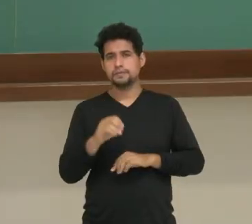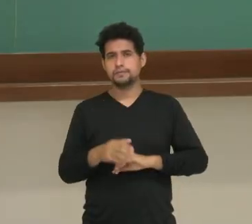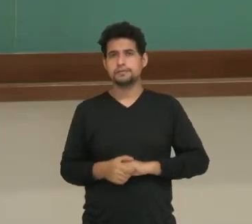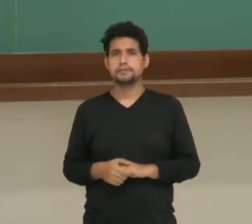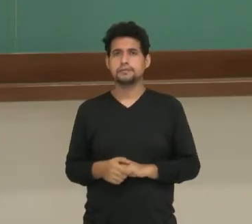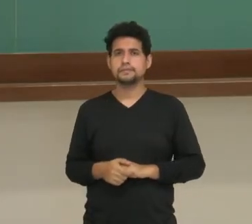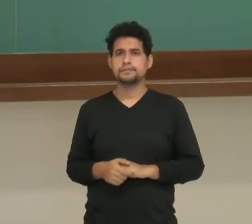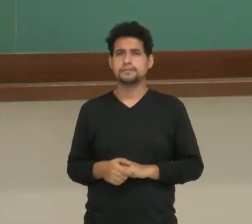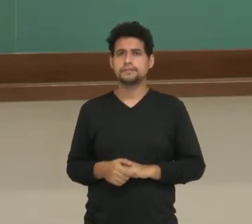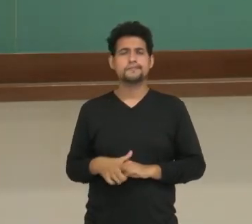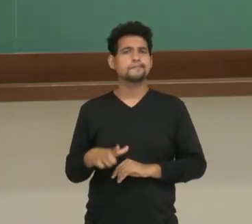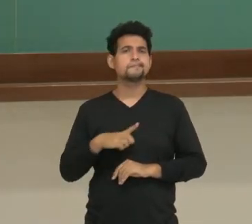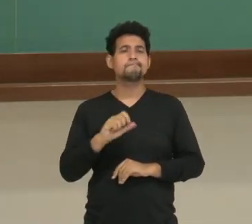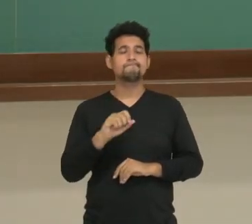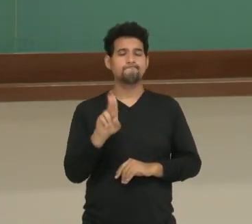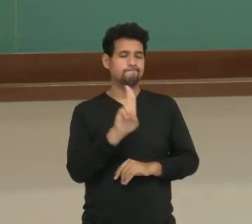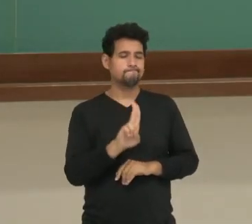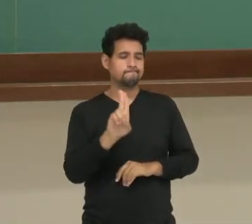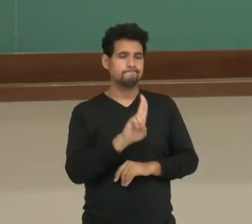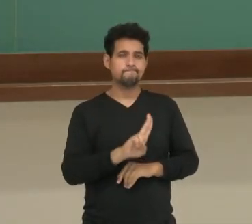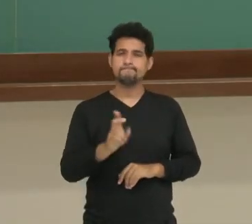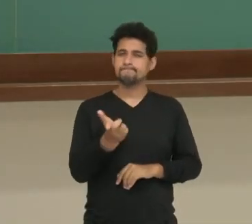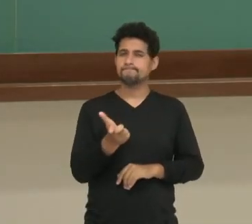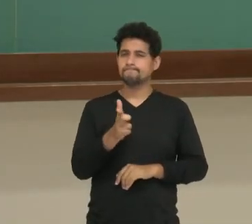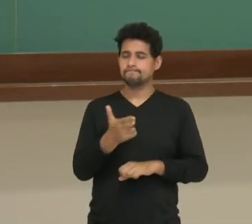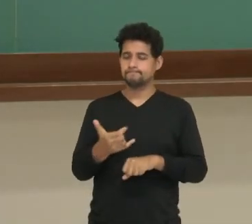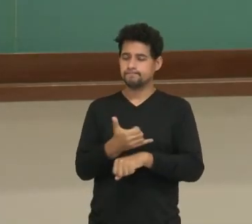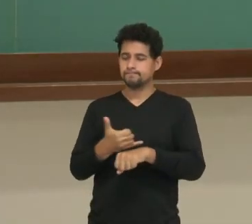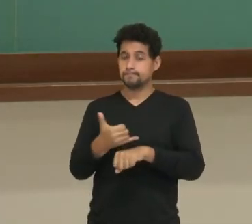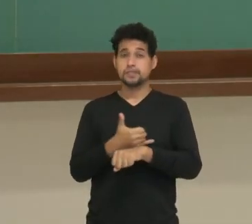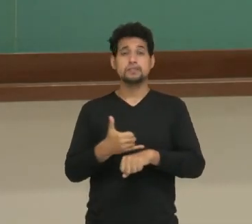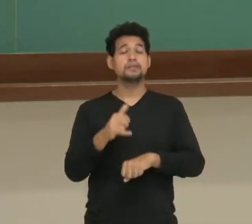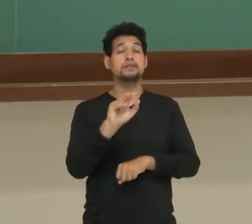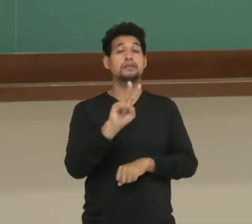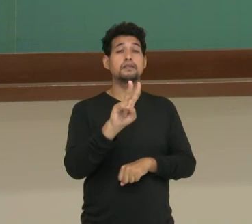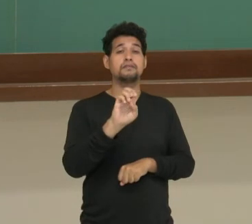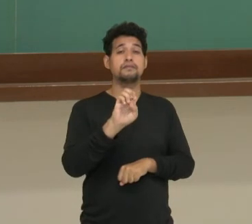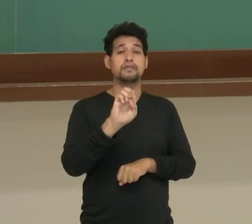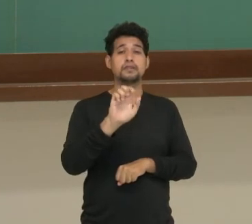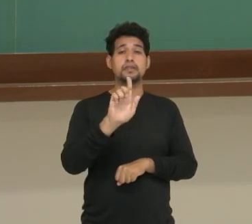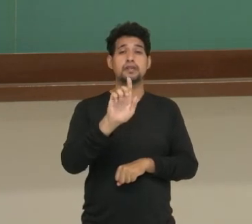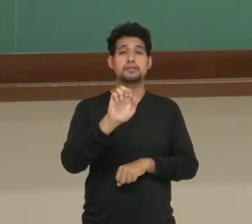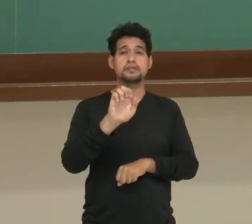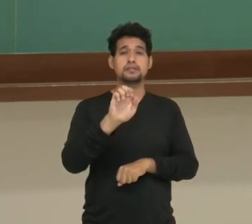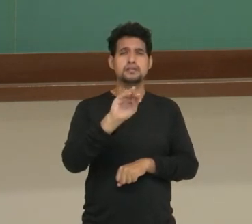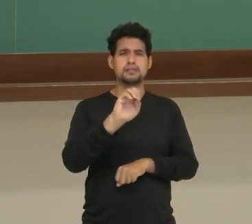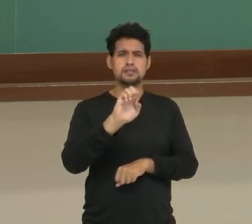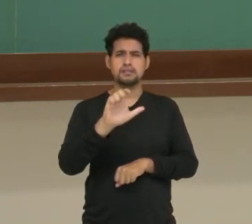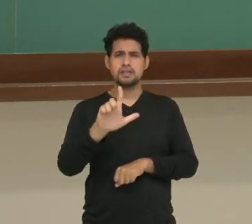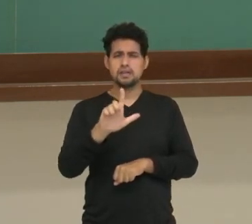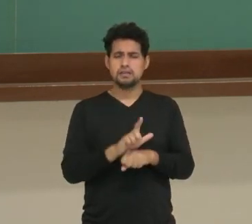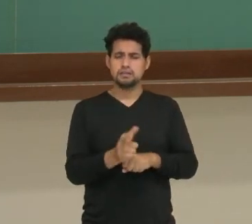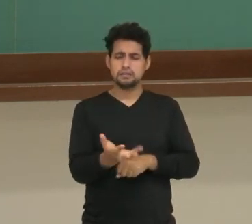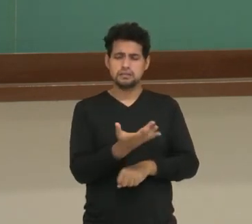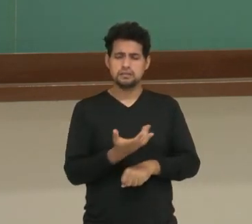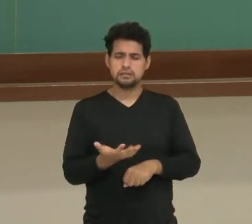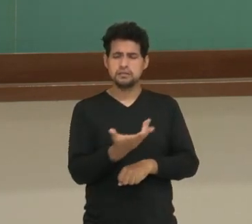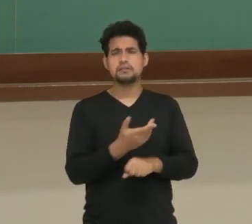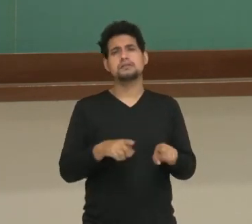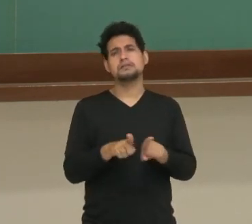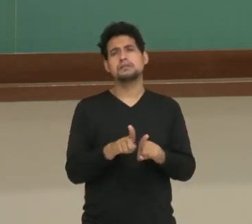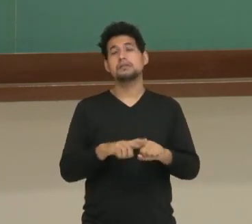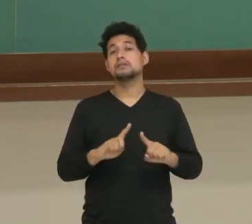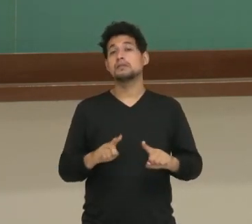nós temos ali o que? A reutilização daquele óleo vegetal que já foi utilizado para fritura na indústria alimentícia e